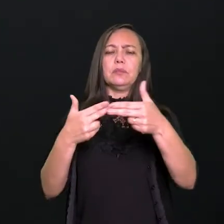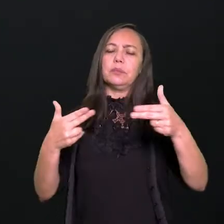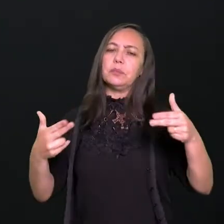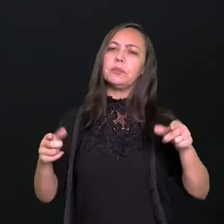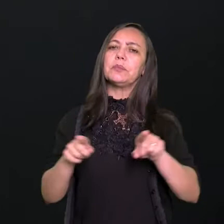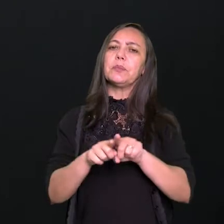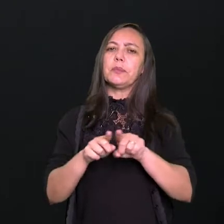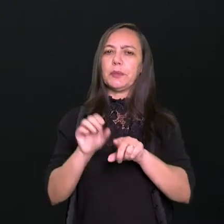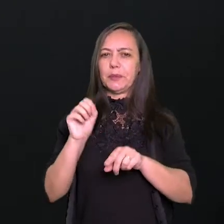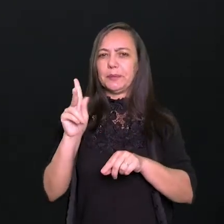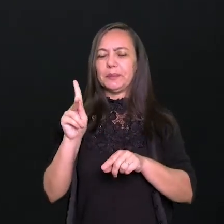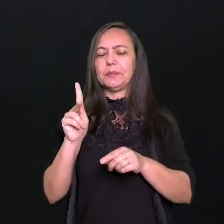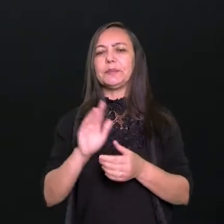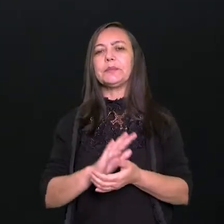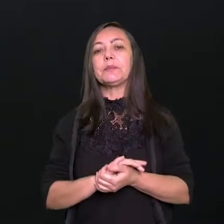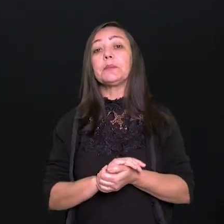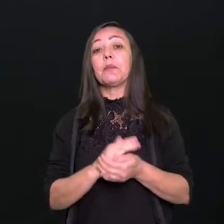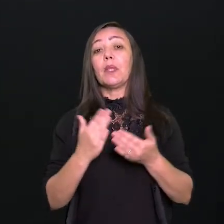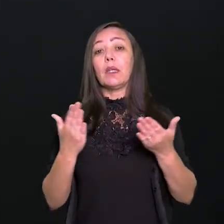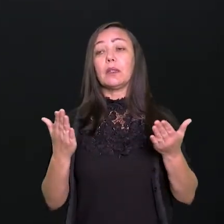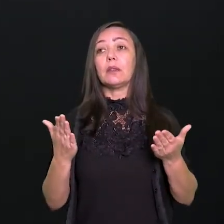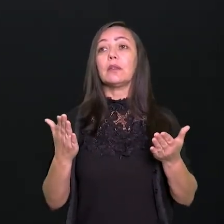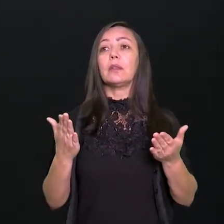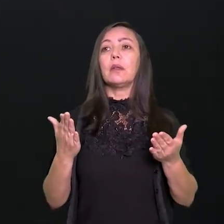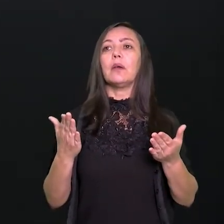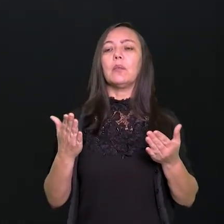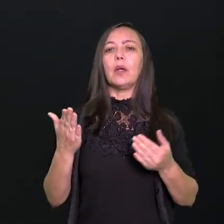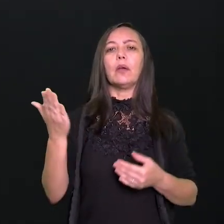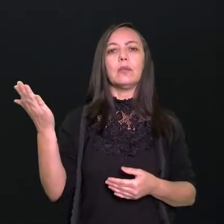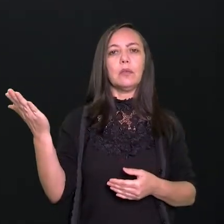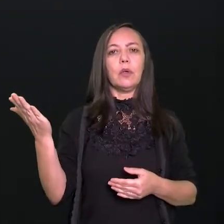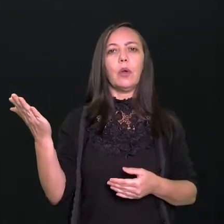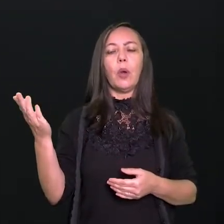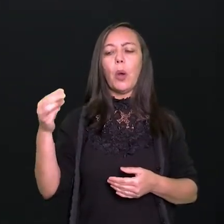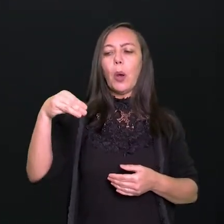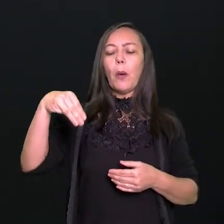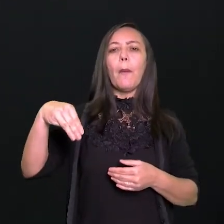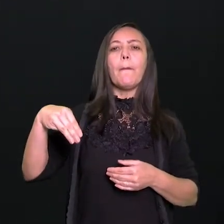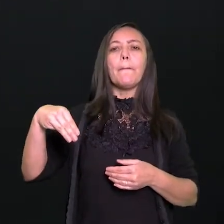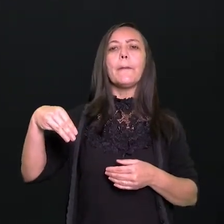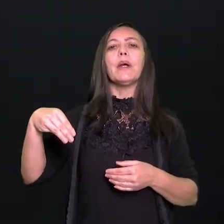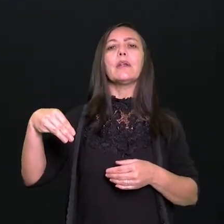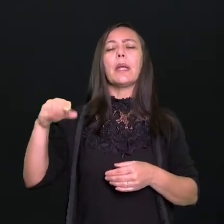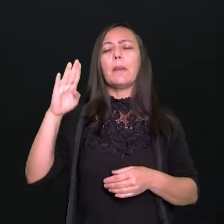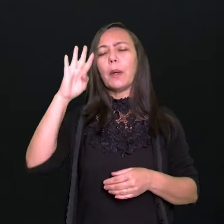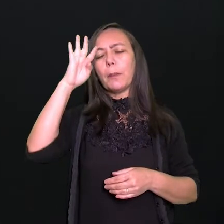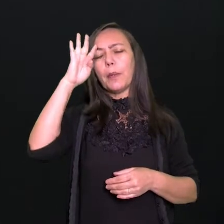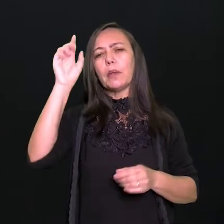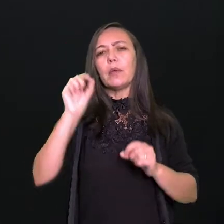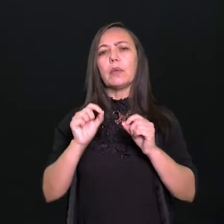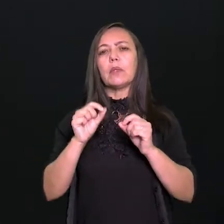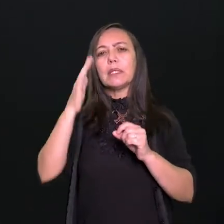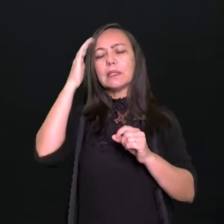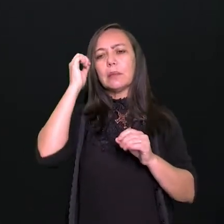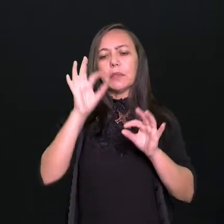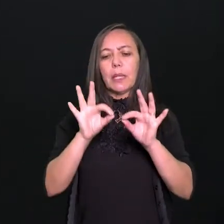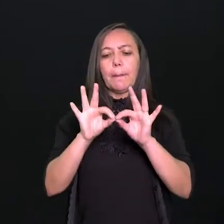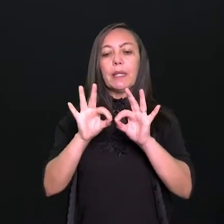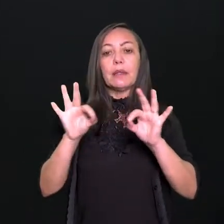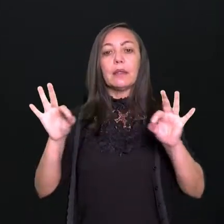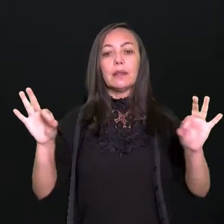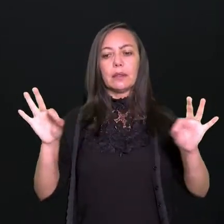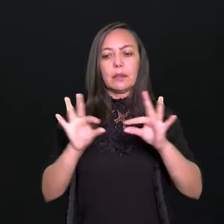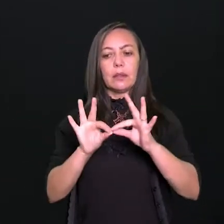eles terão. Bacana? Então, olha só, como diz aqui embaixo, o metro é a unidade principal das medidas